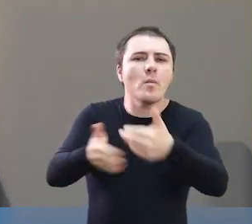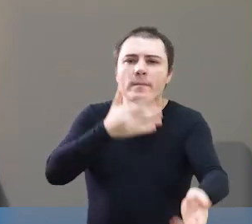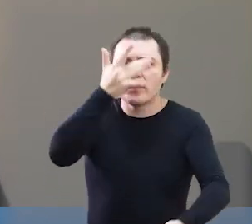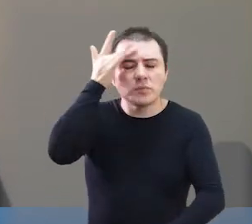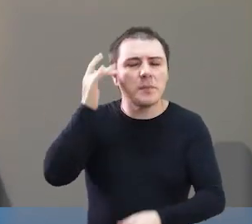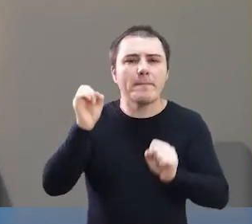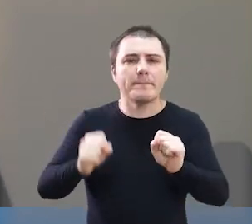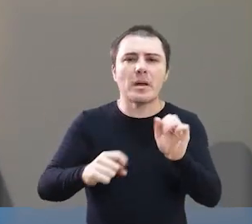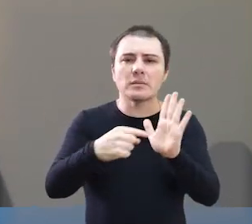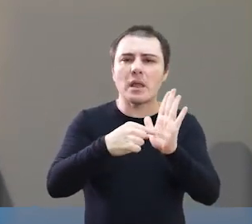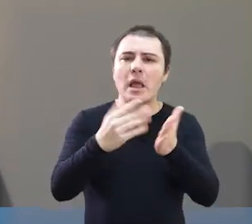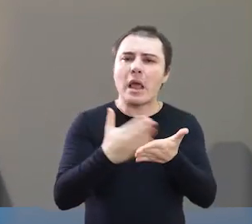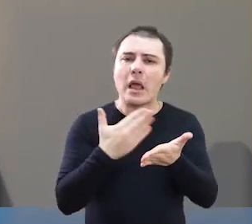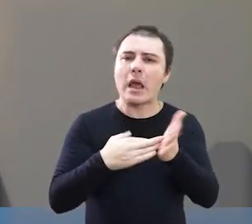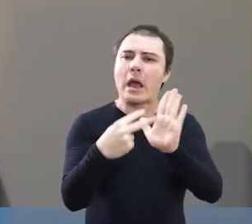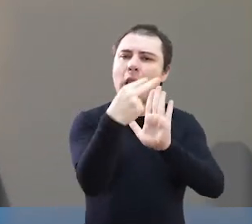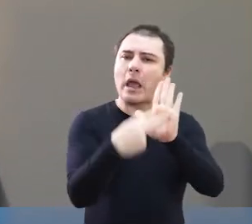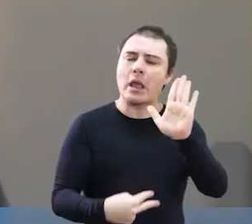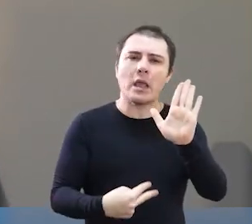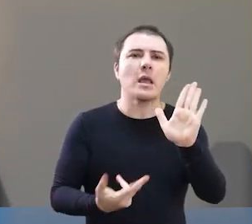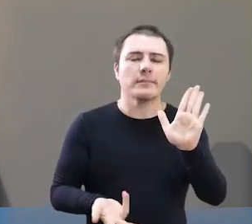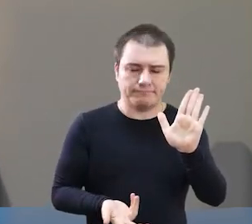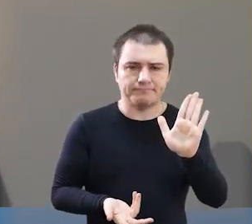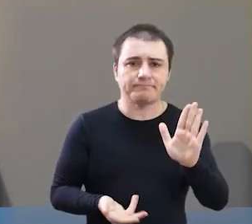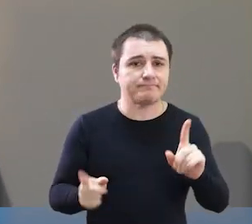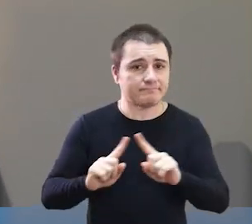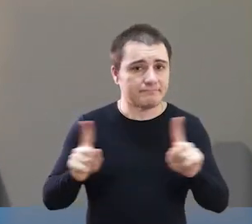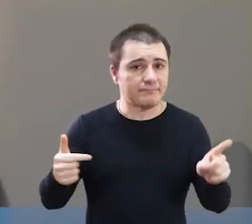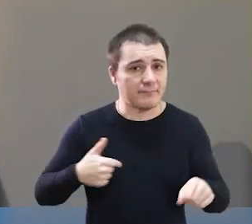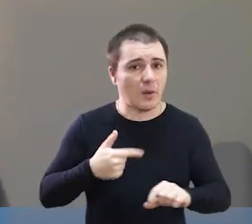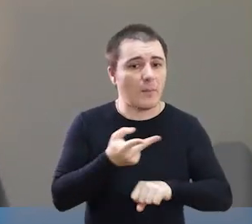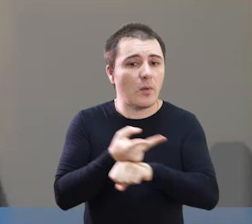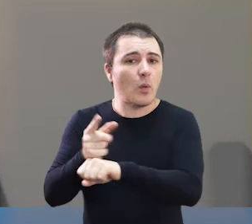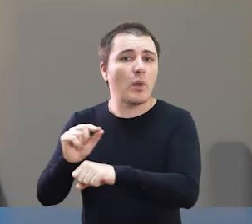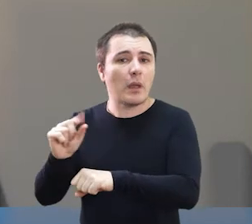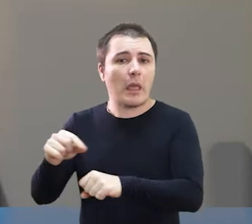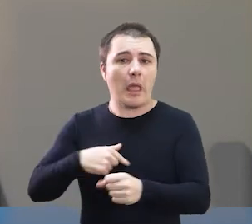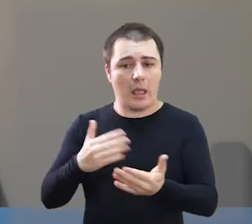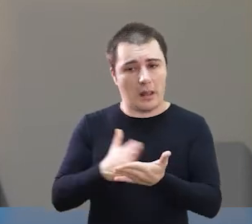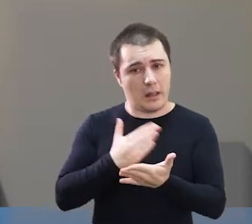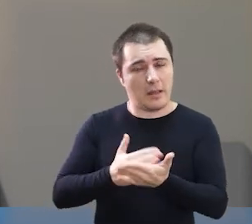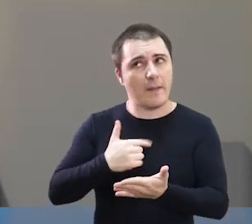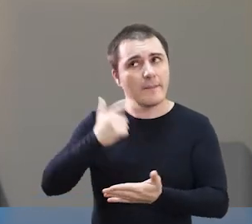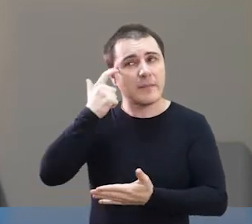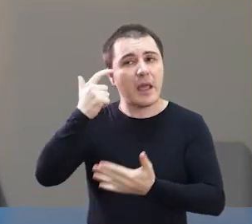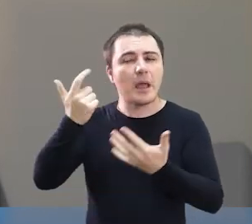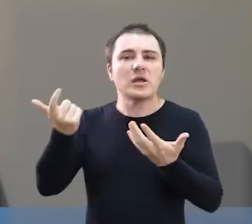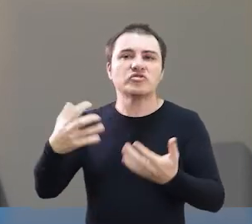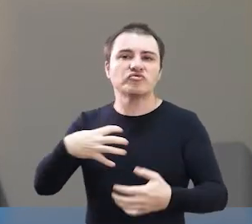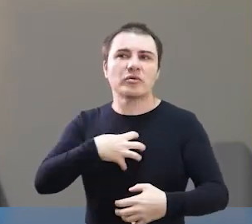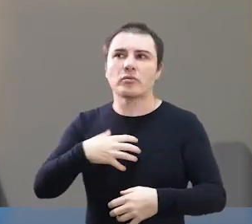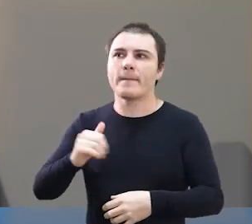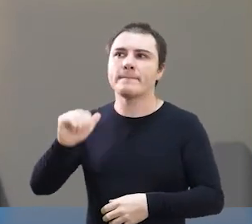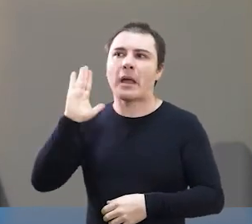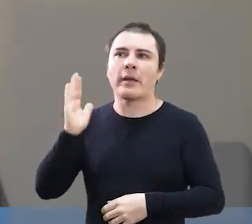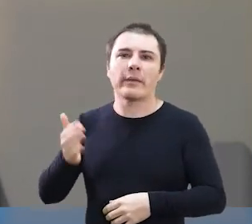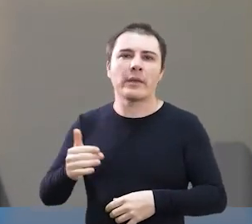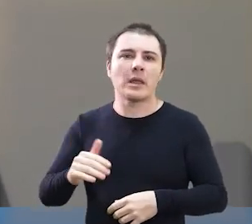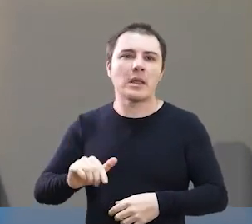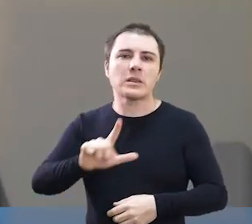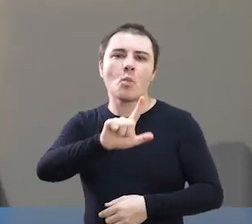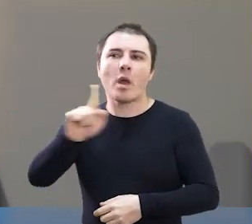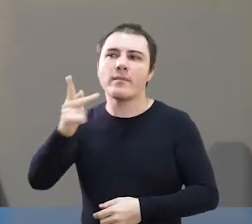falar também com o público mais comum. Então, eu procurei estar elaborando o livro numa linguagem, de uma maneira que eu